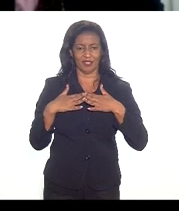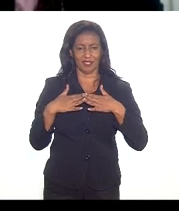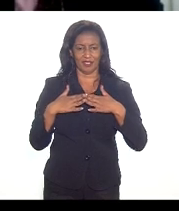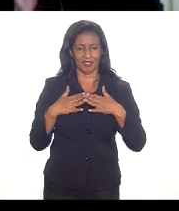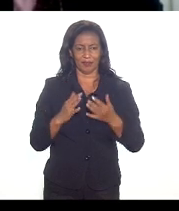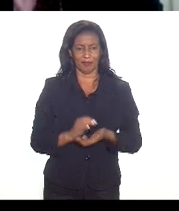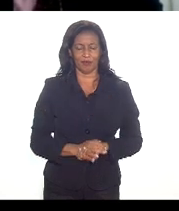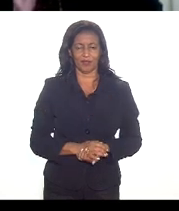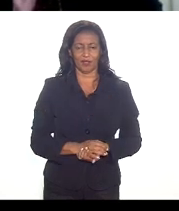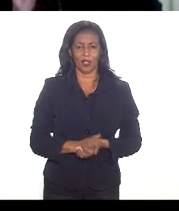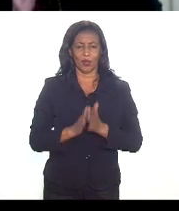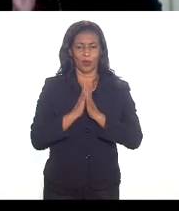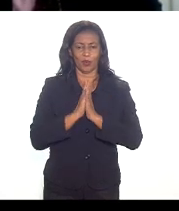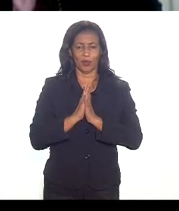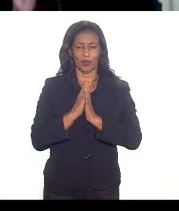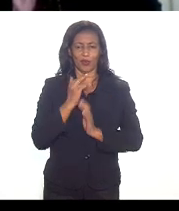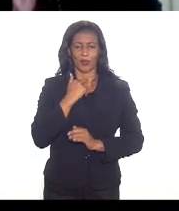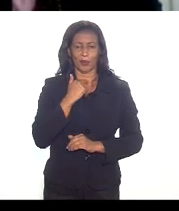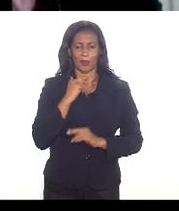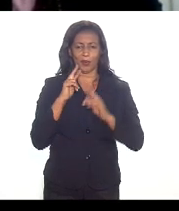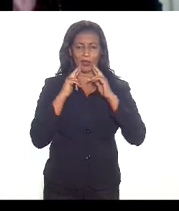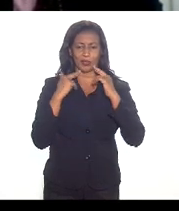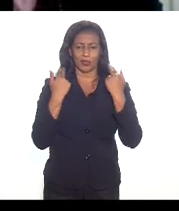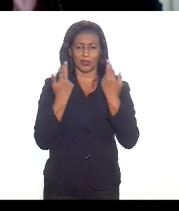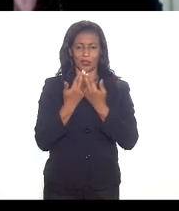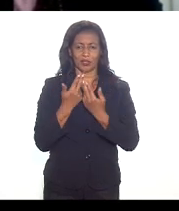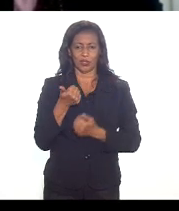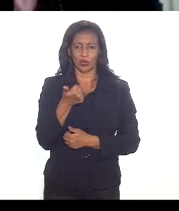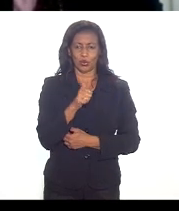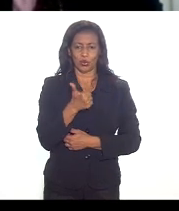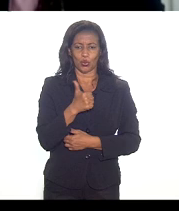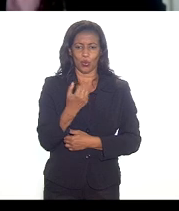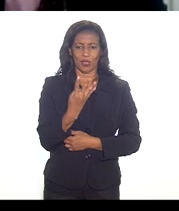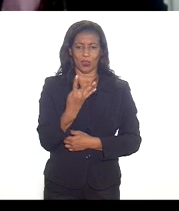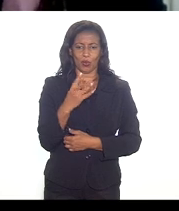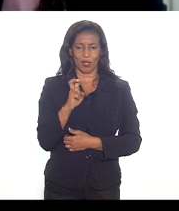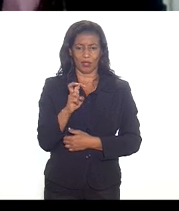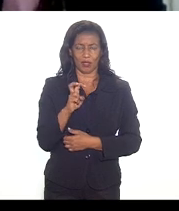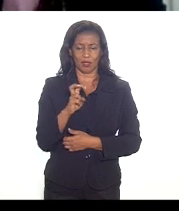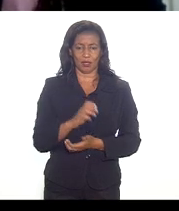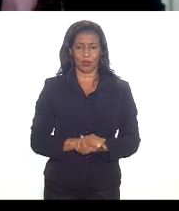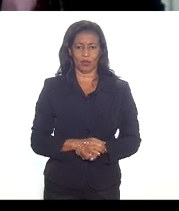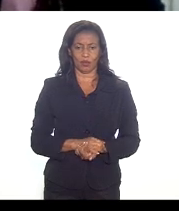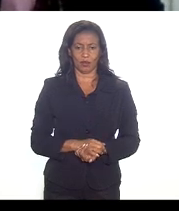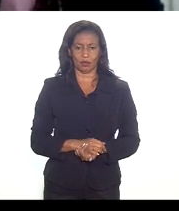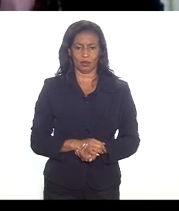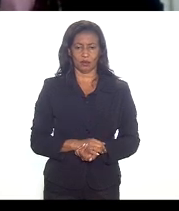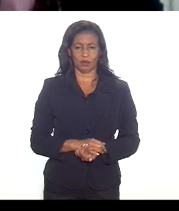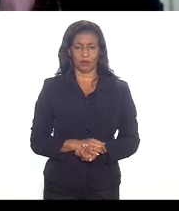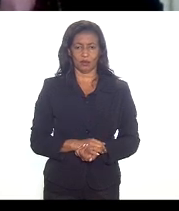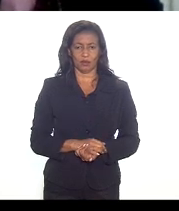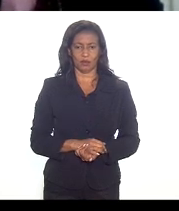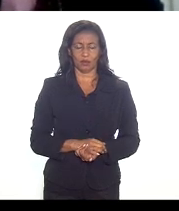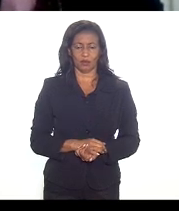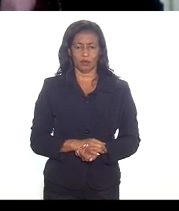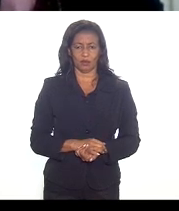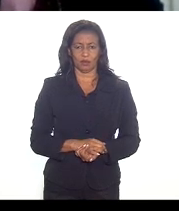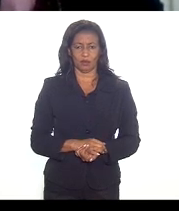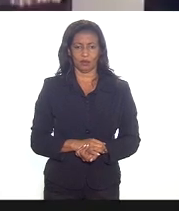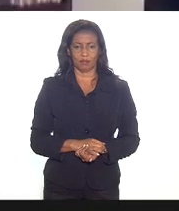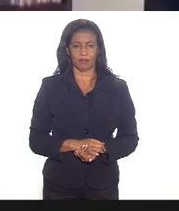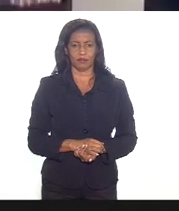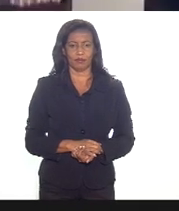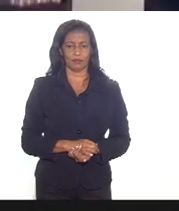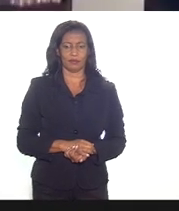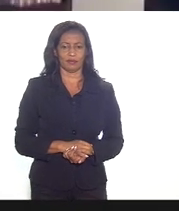deixe passar a reunião de 11h45, porque o plenário começa às 11h45, pois não? Está faltando